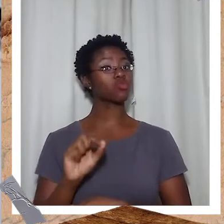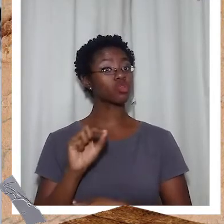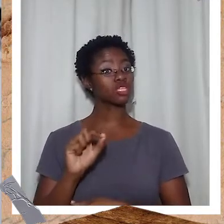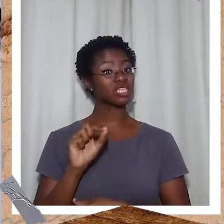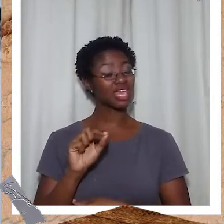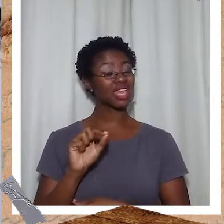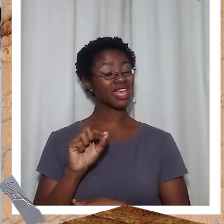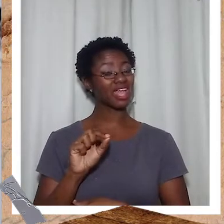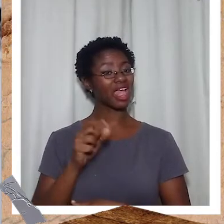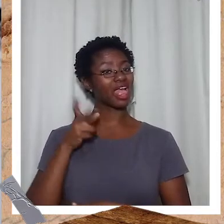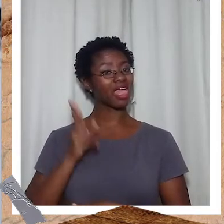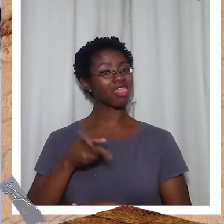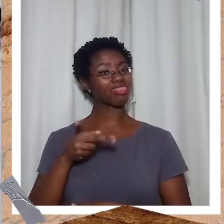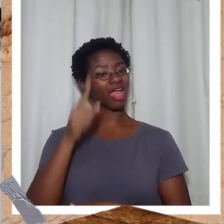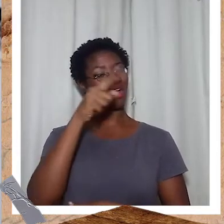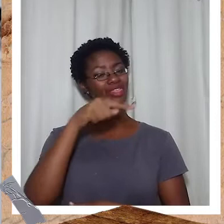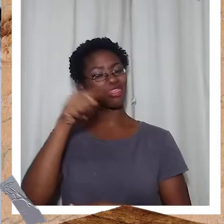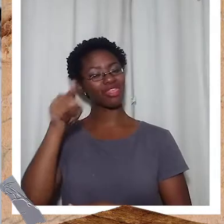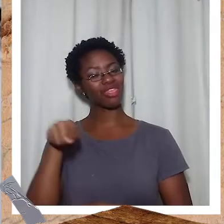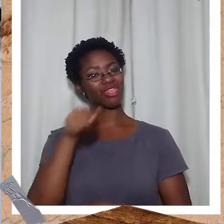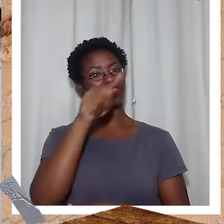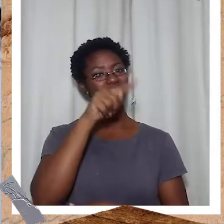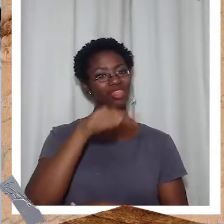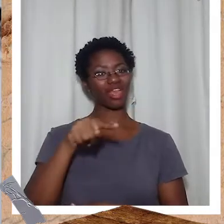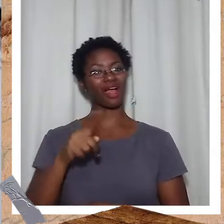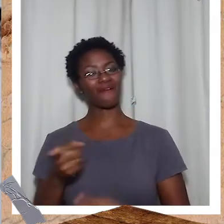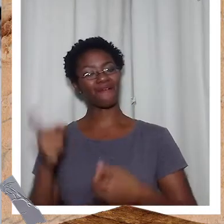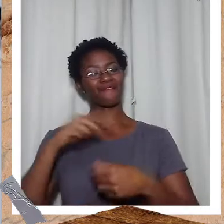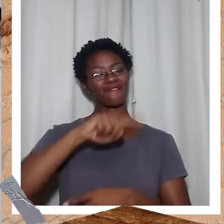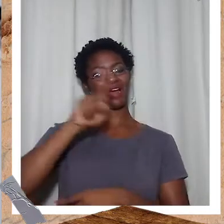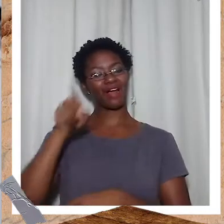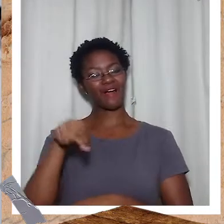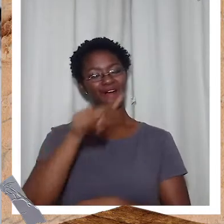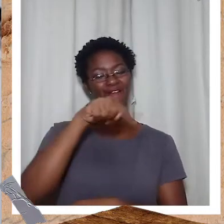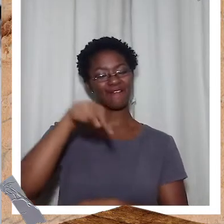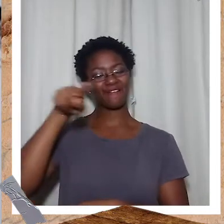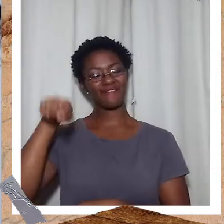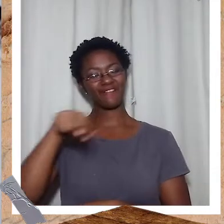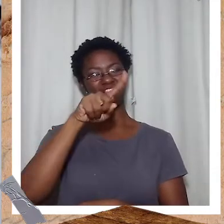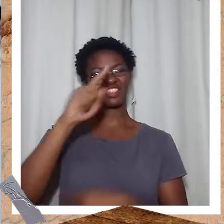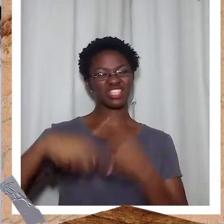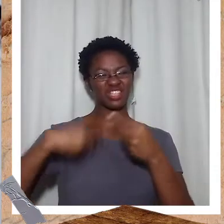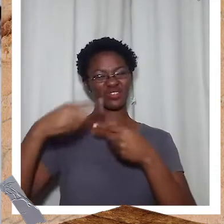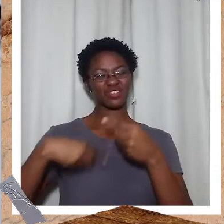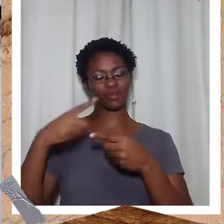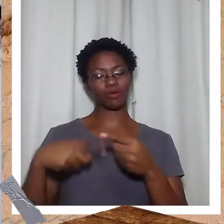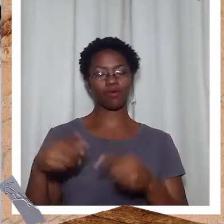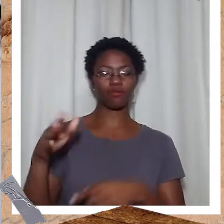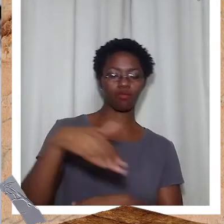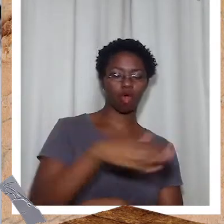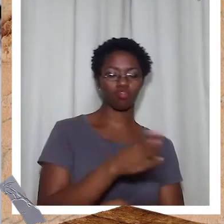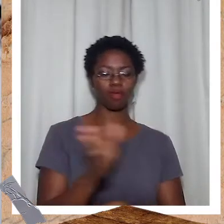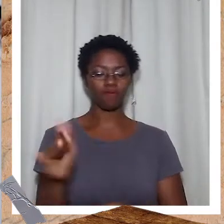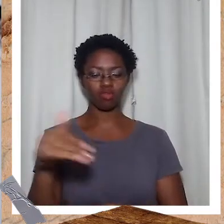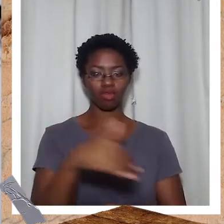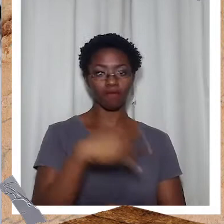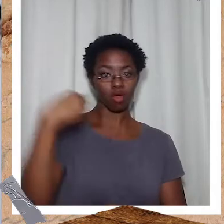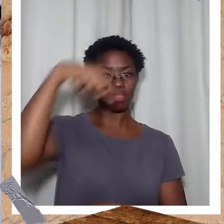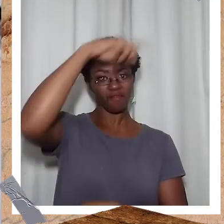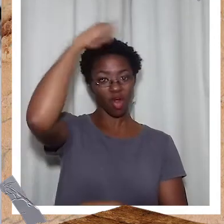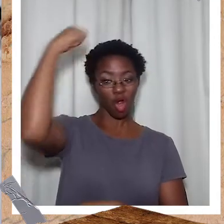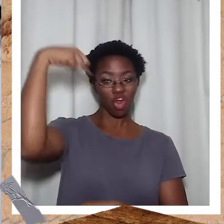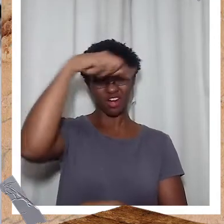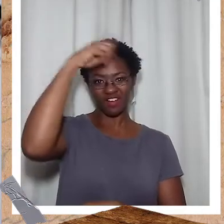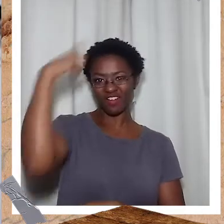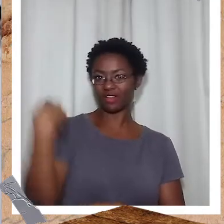infinito. Neste número, há um eterno retorno, ainda que a cada volta que façamos em torno de nós